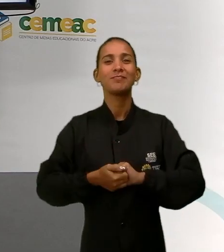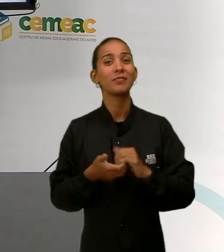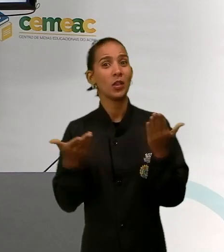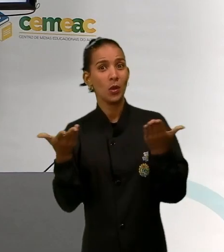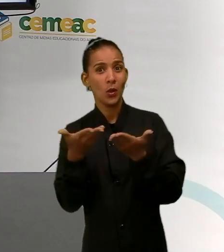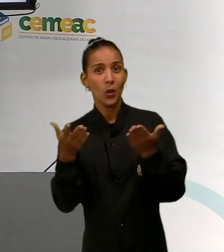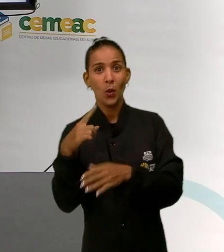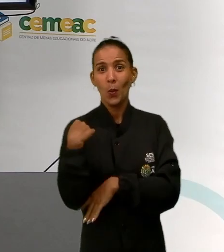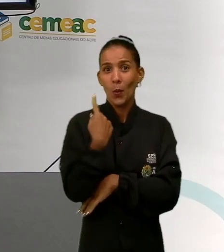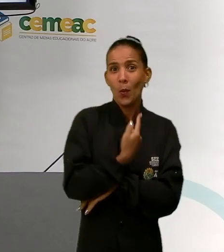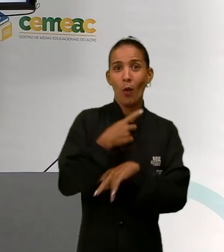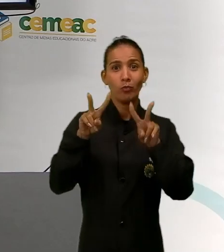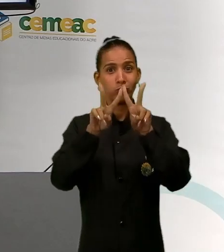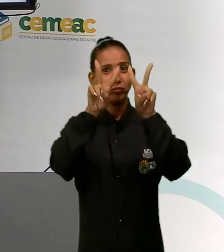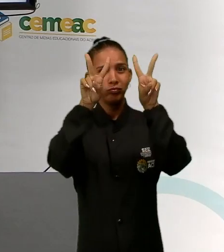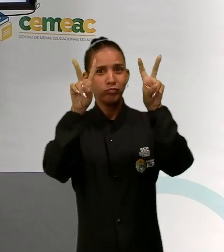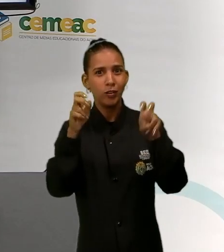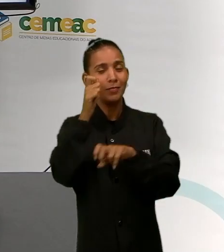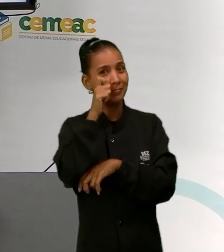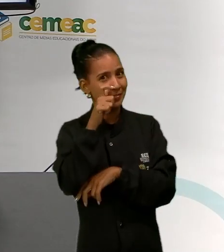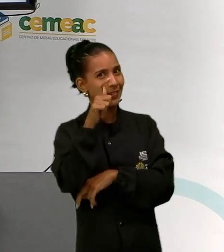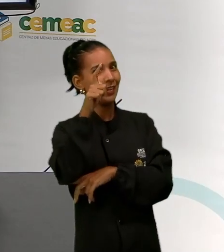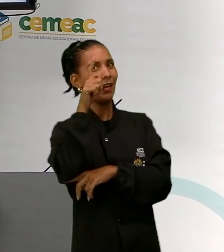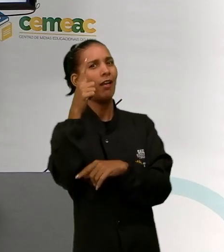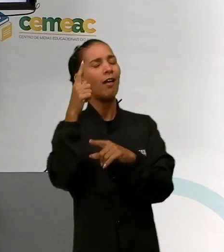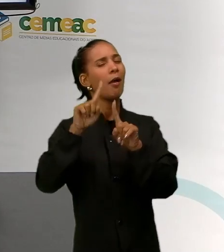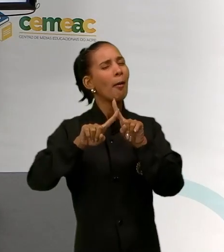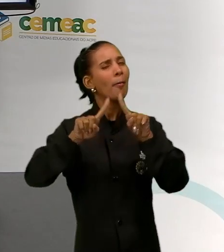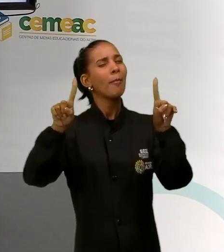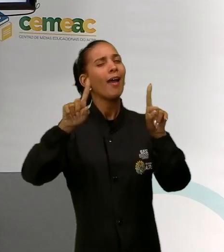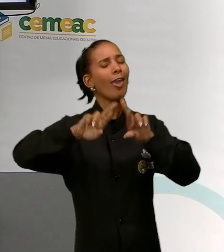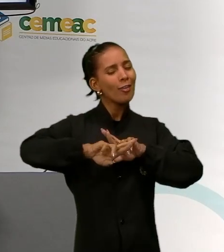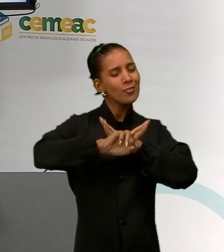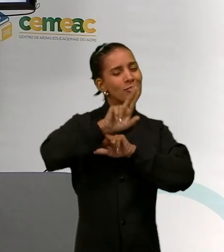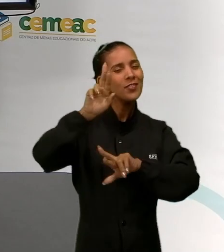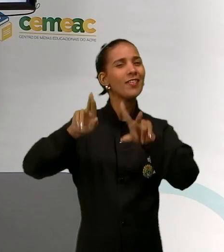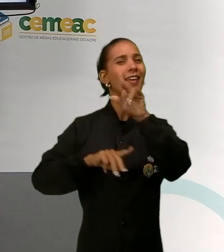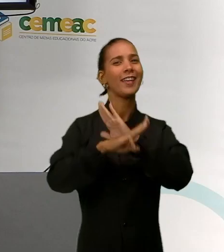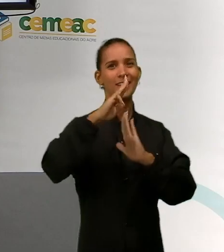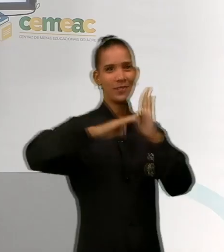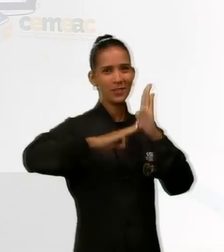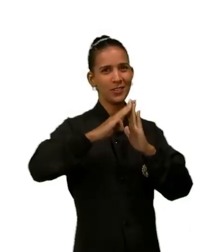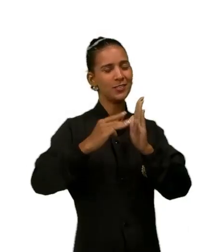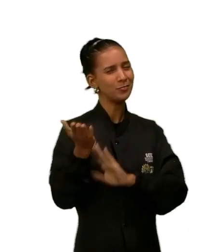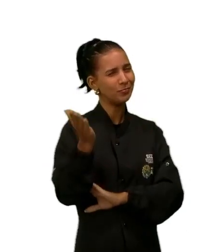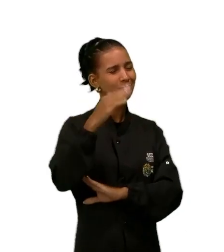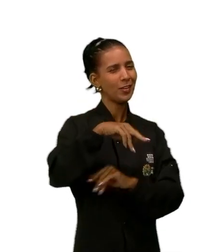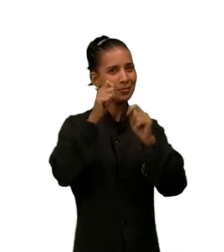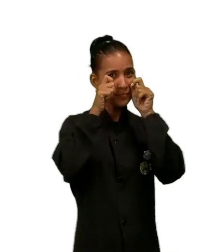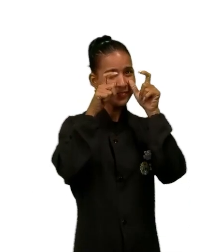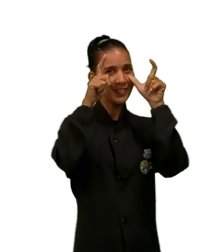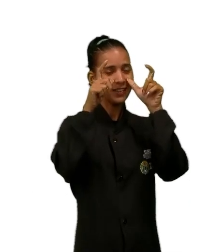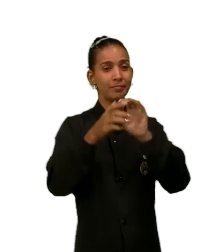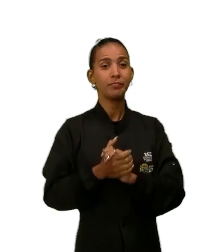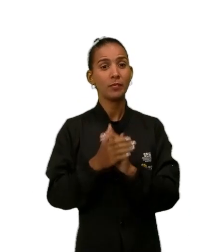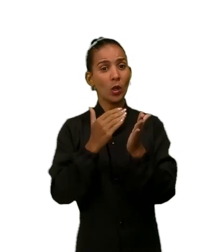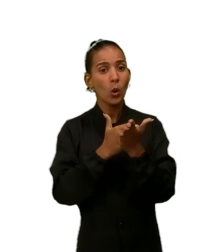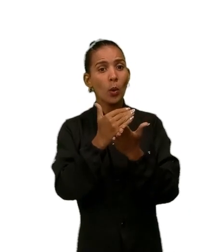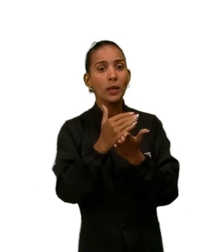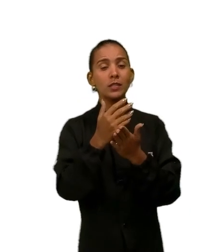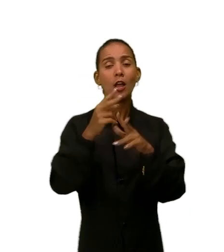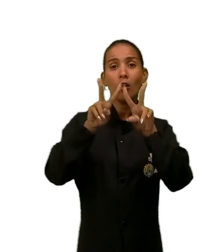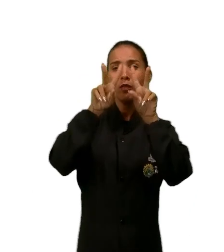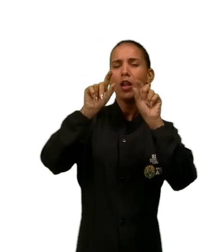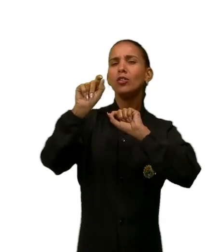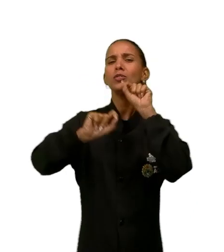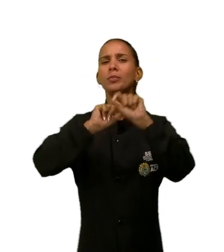vai ver um assunto bem interessante com uma abordagem um pouco diferente. Então, vamos lá. Para começar, gente, a gente vai começar